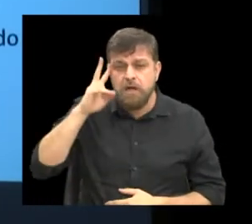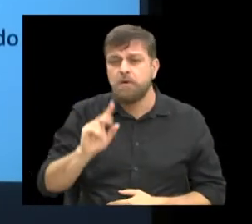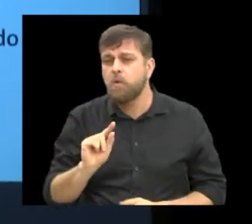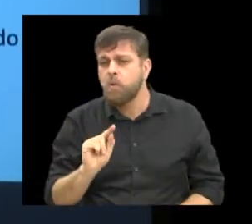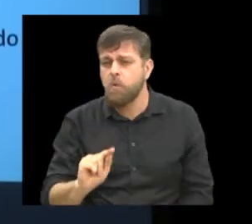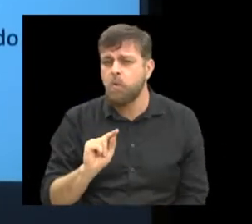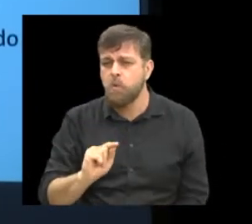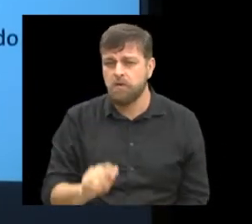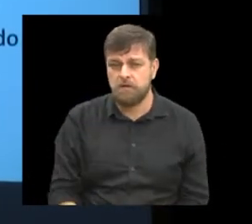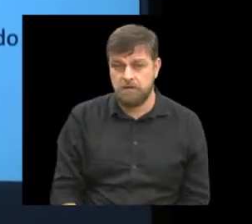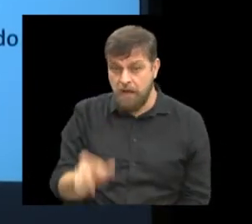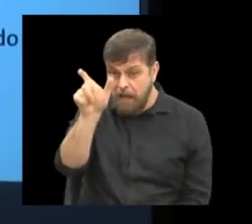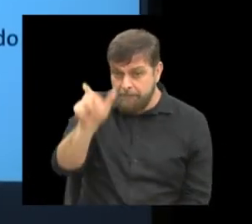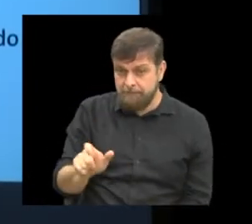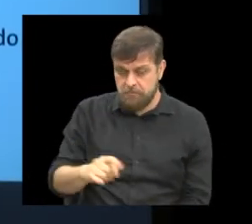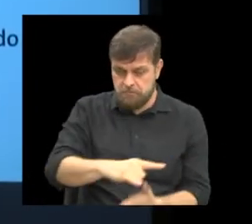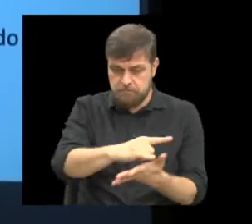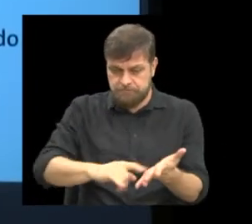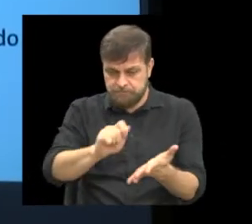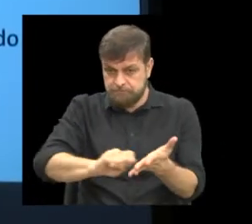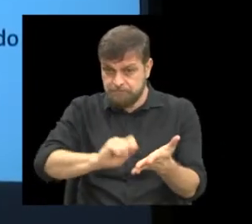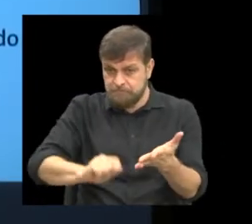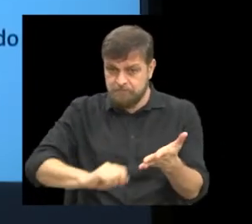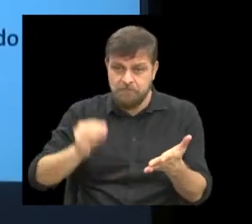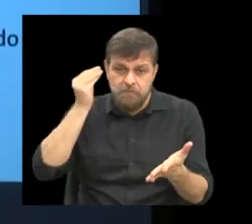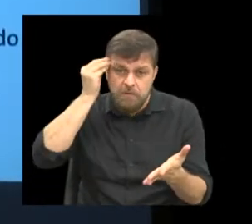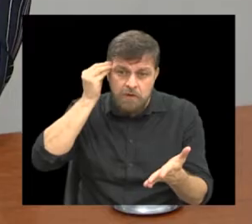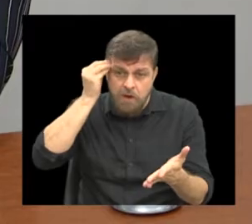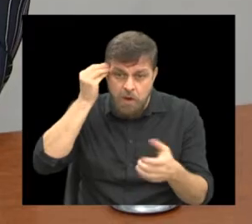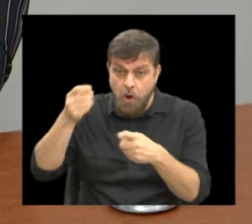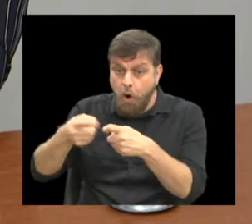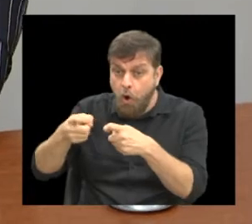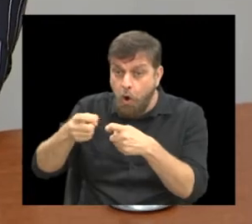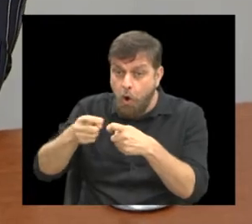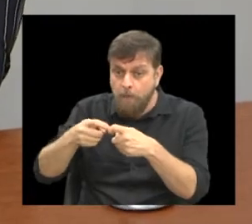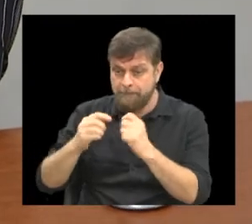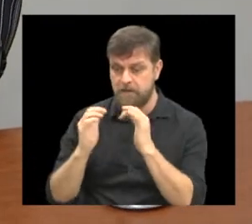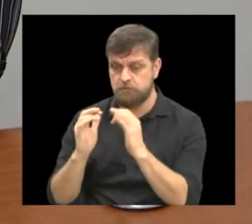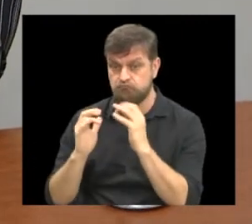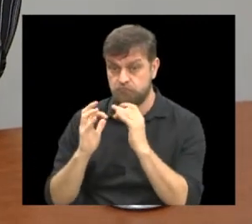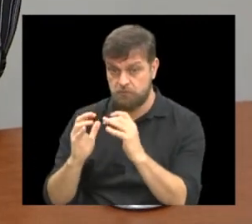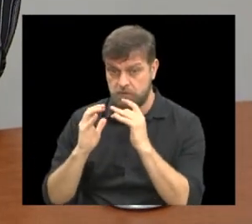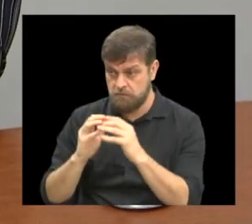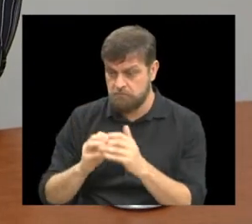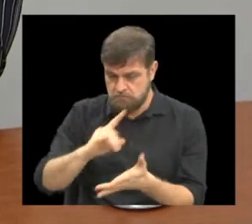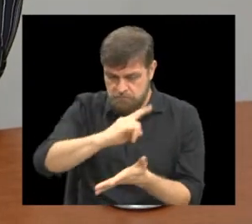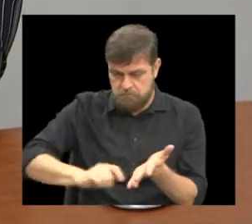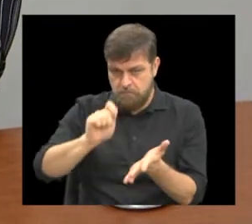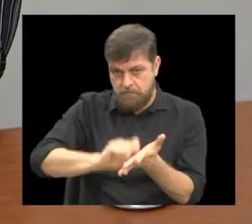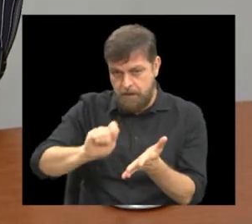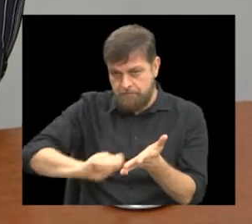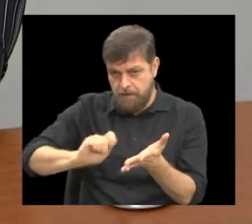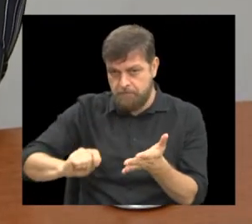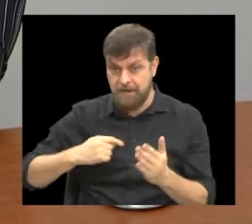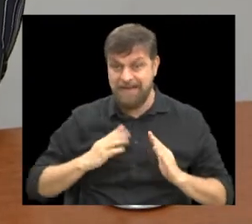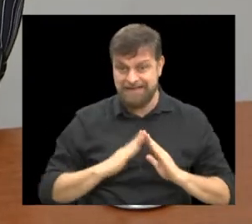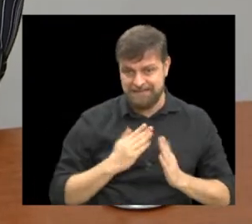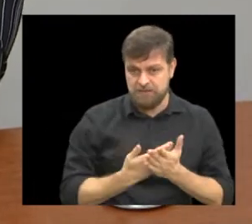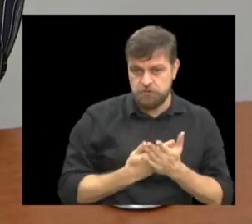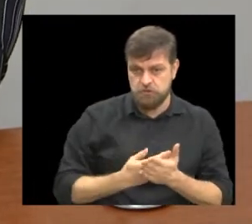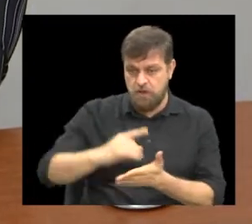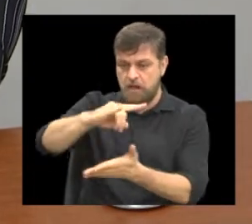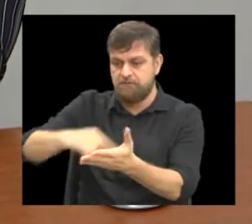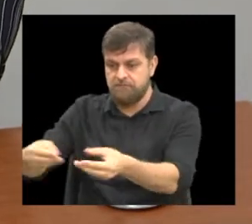que quem dá o laudo é o psiquiatra ou o neurologista, né? A gente às vezes recebe lá na escola laudo